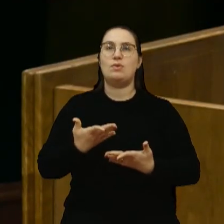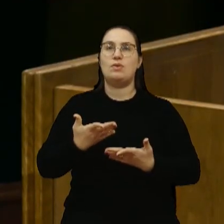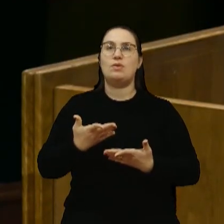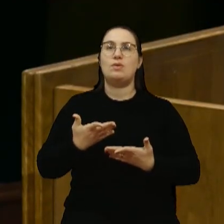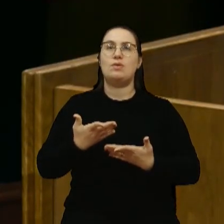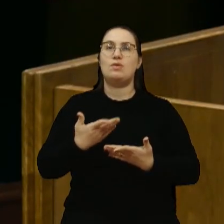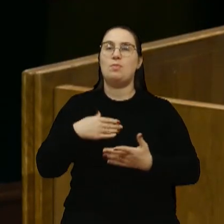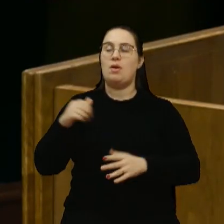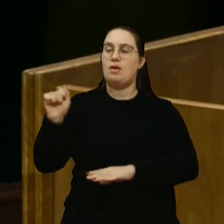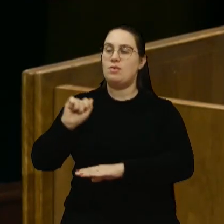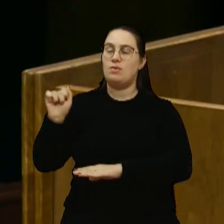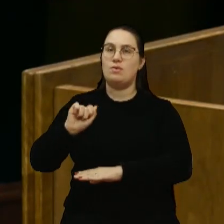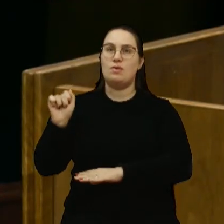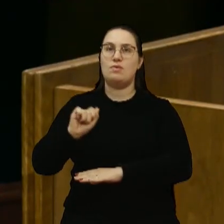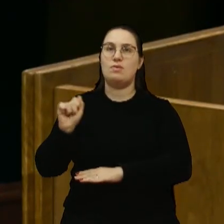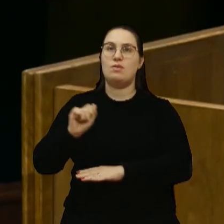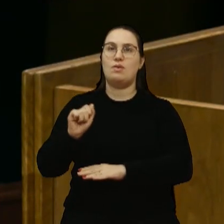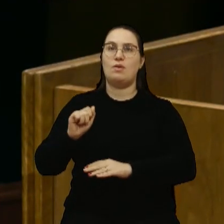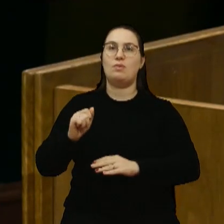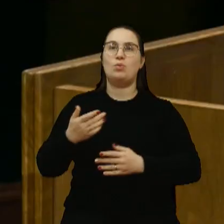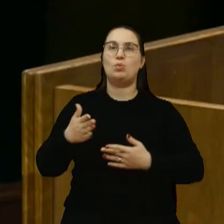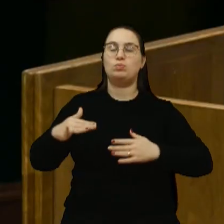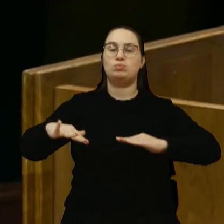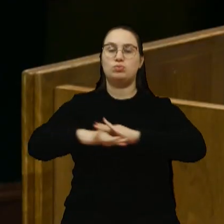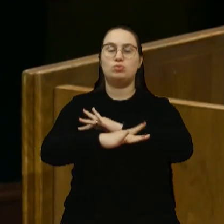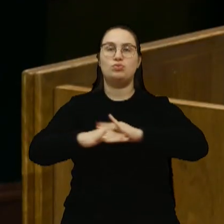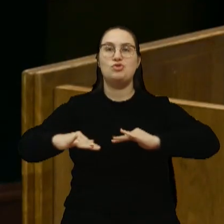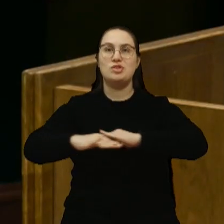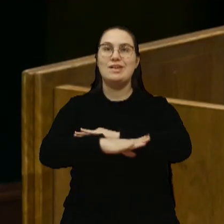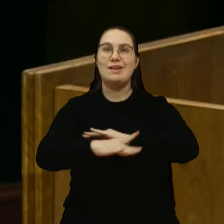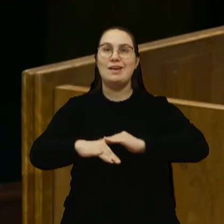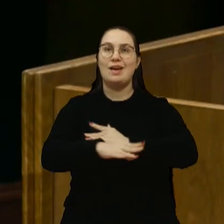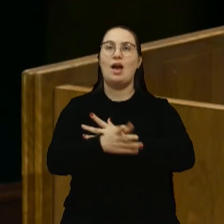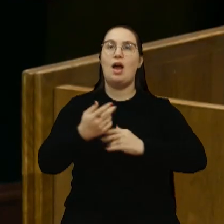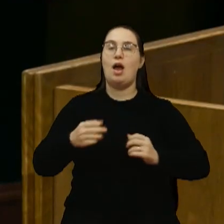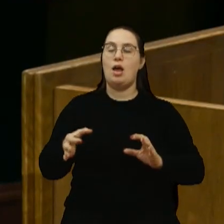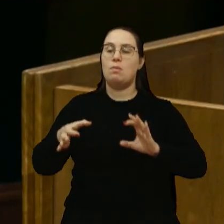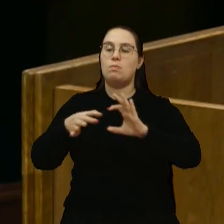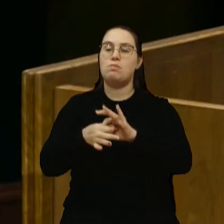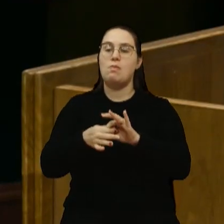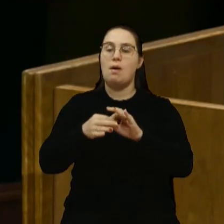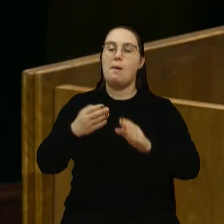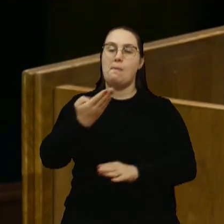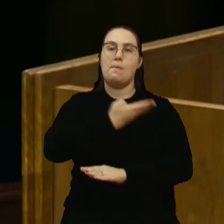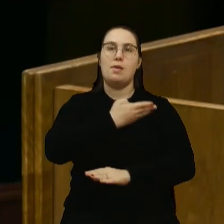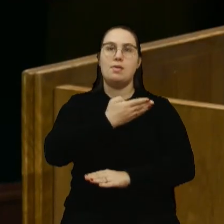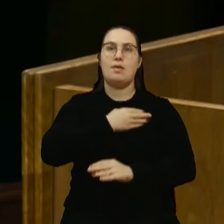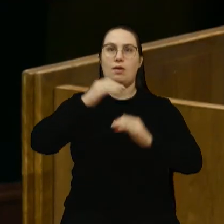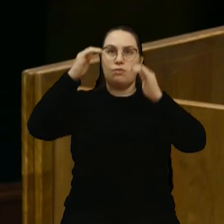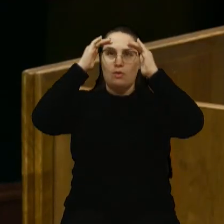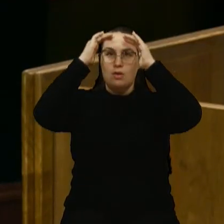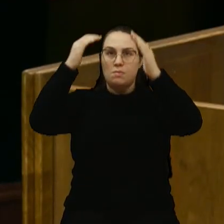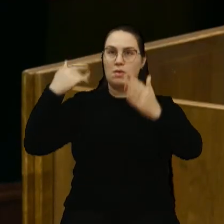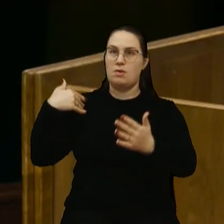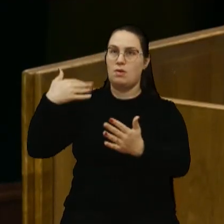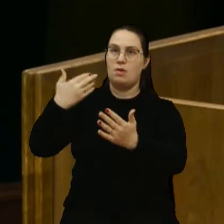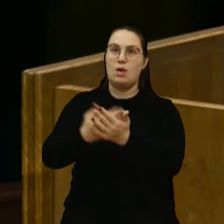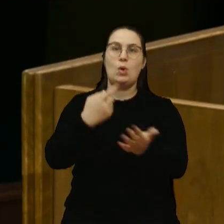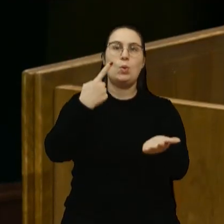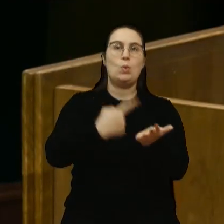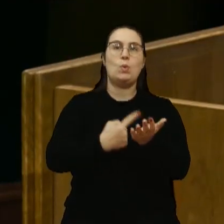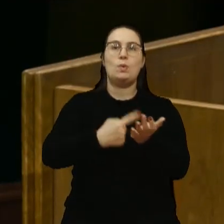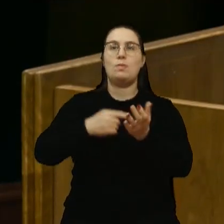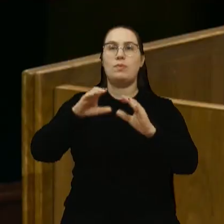mais do que uma associação de antigomobilistas. É uma família unida pela amizade, pelo respeito à história e pelo compromisso com a